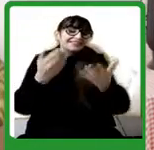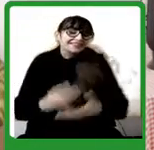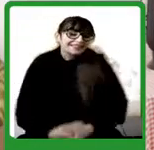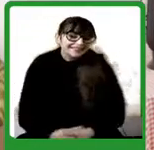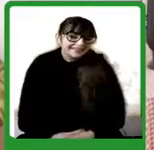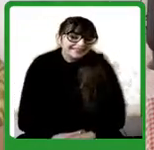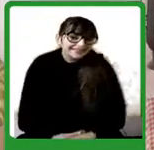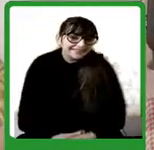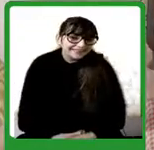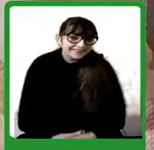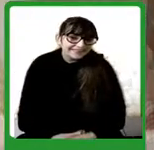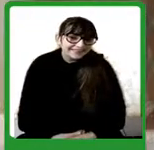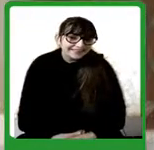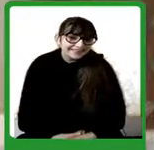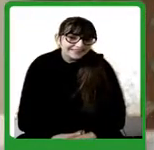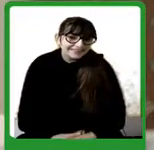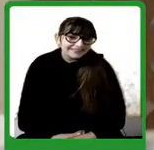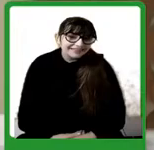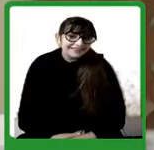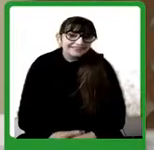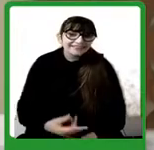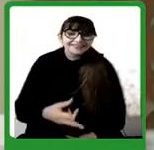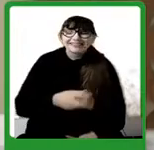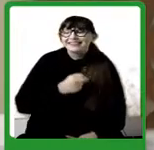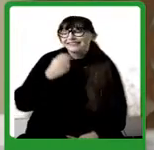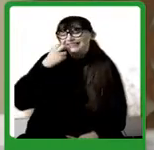Eu não tô, velho. O piá tá que não se mexe na